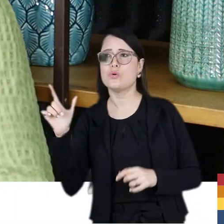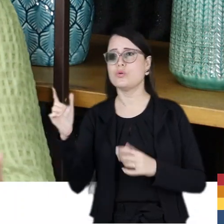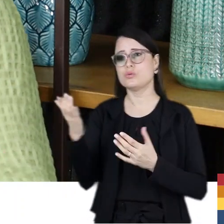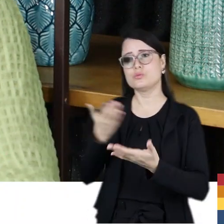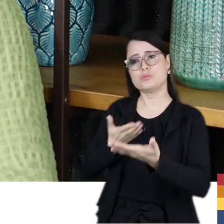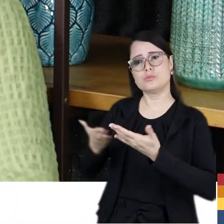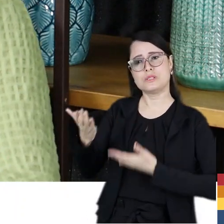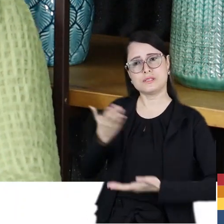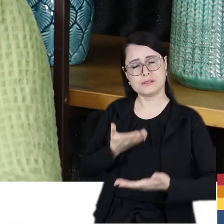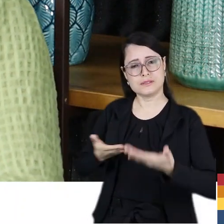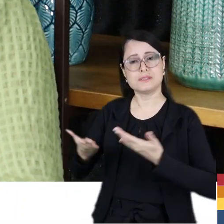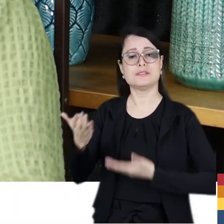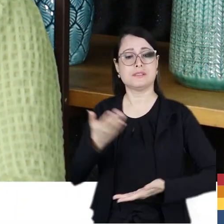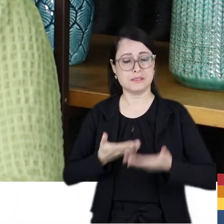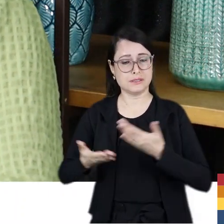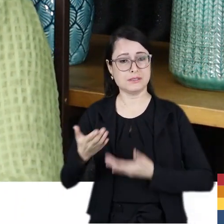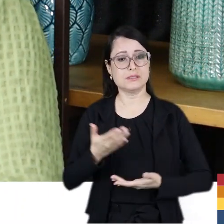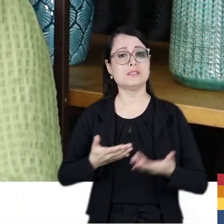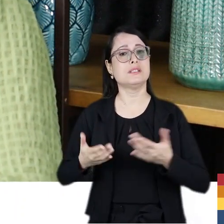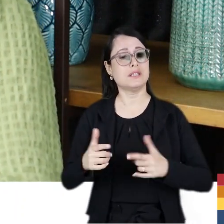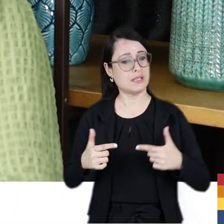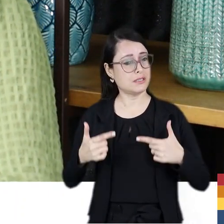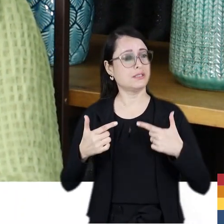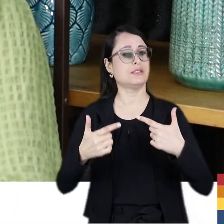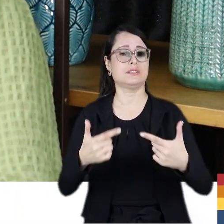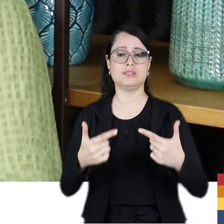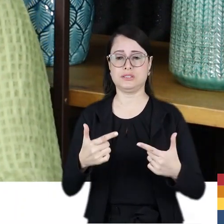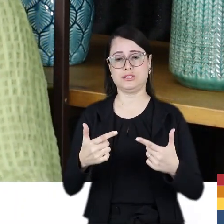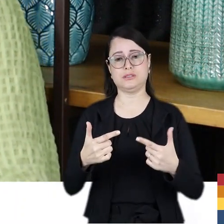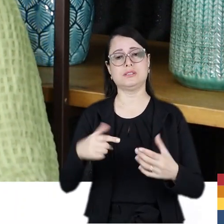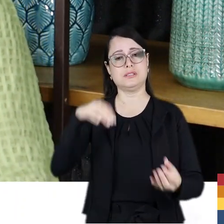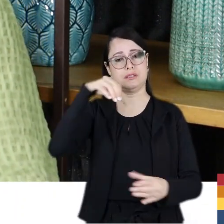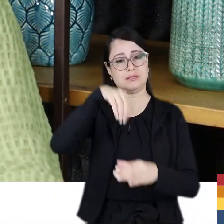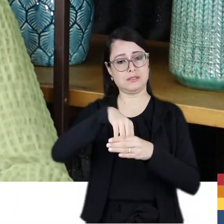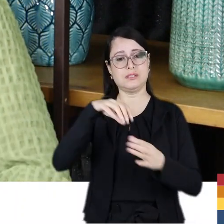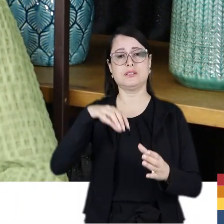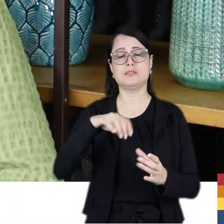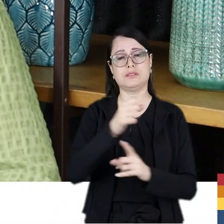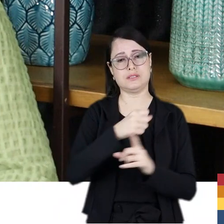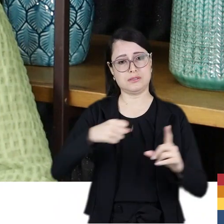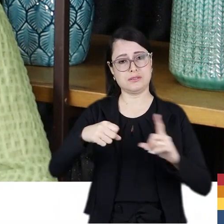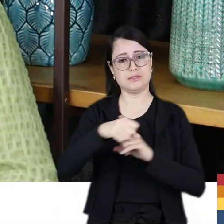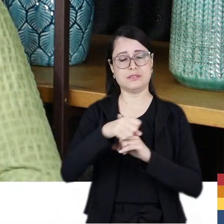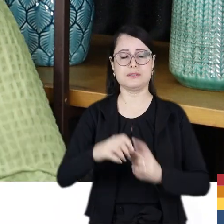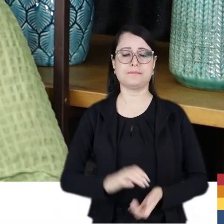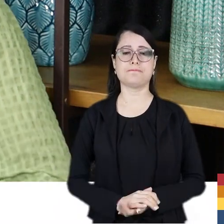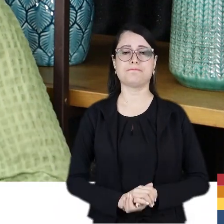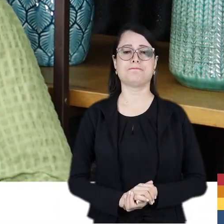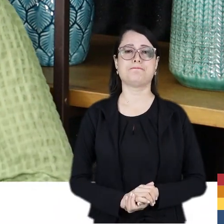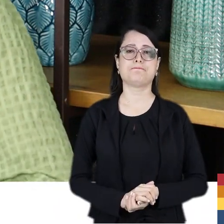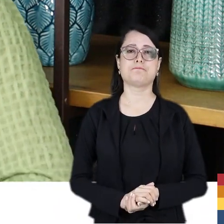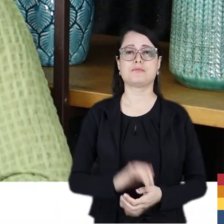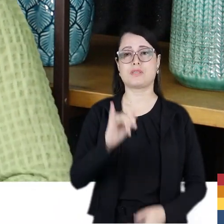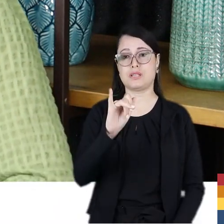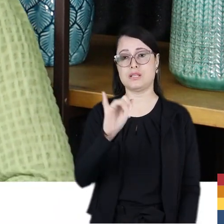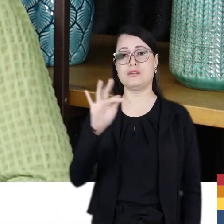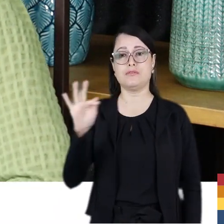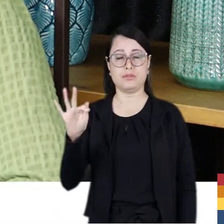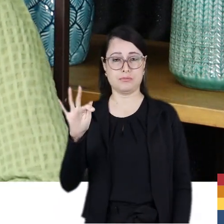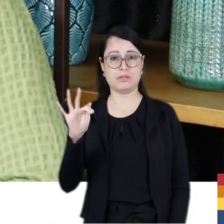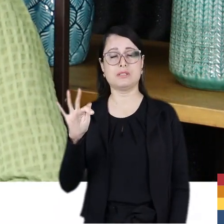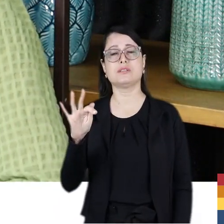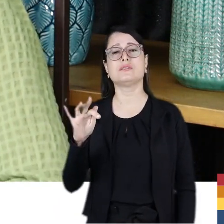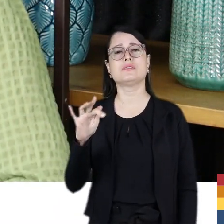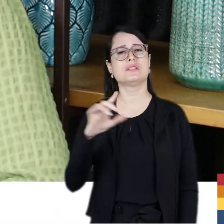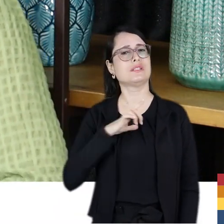agir significativamente na sociedade. Bom, os itinerários formativos trazem importantes